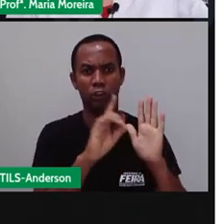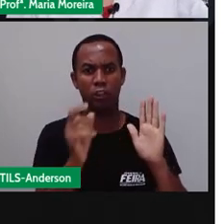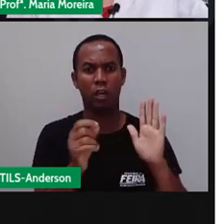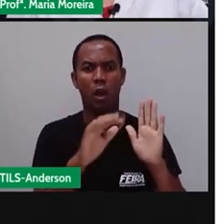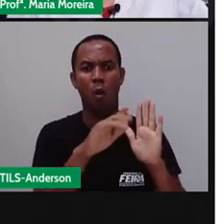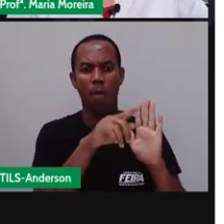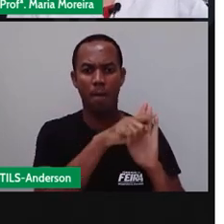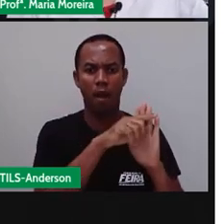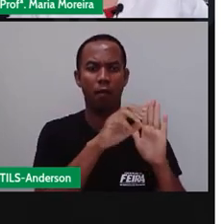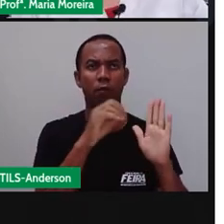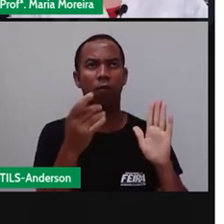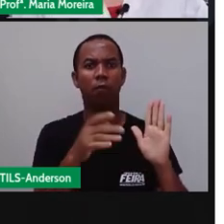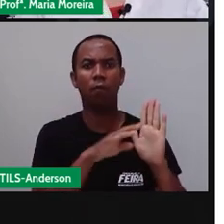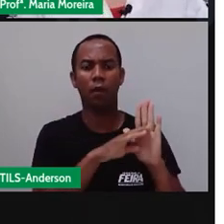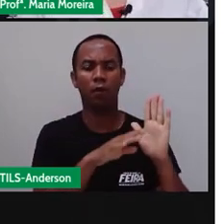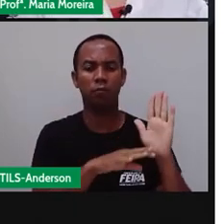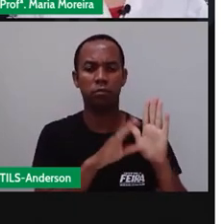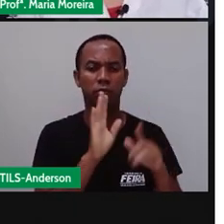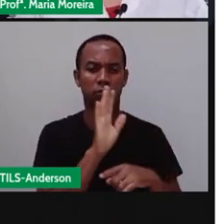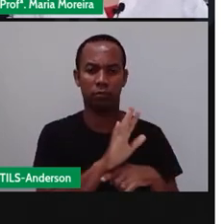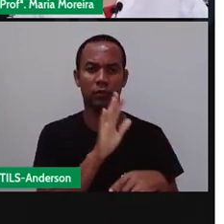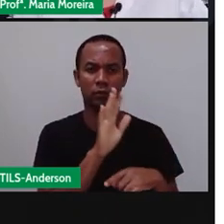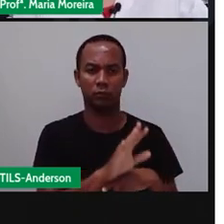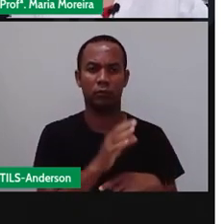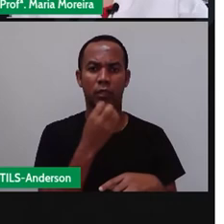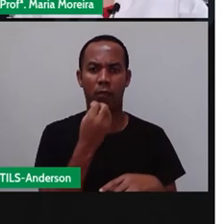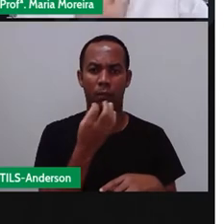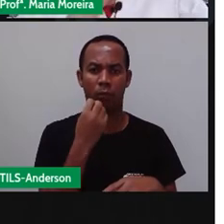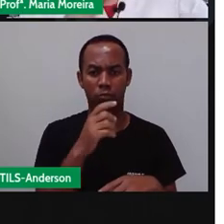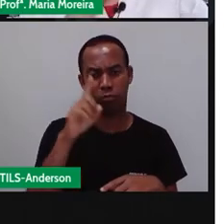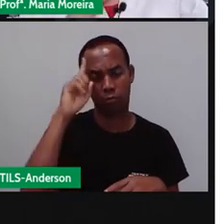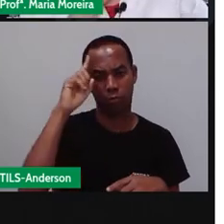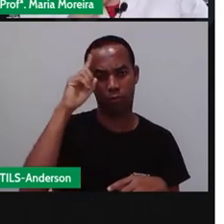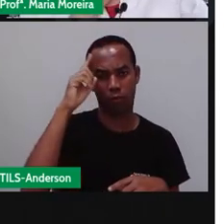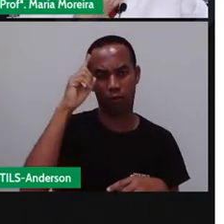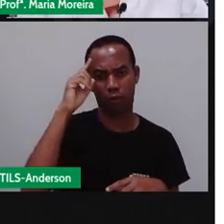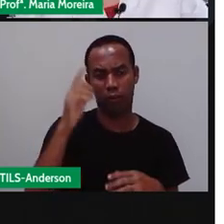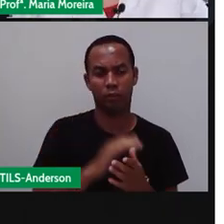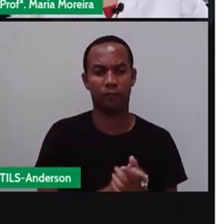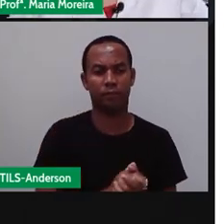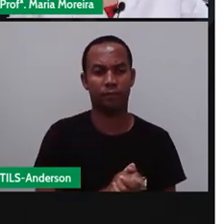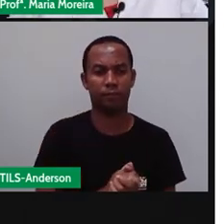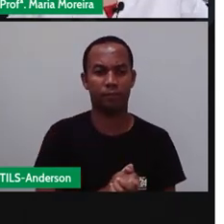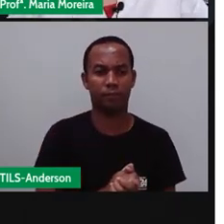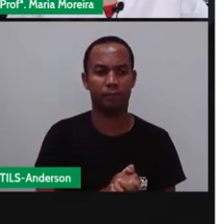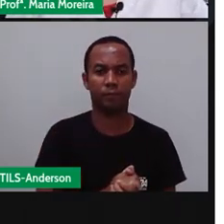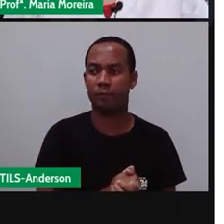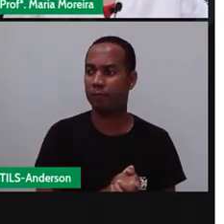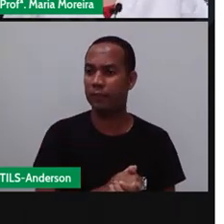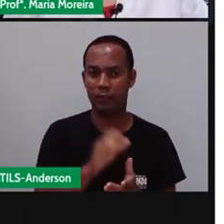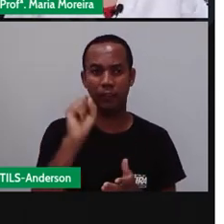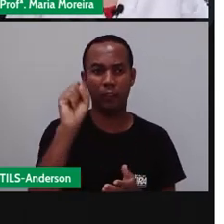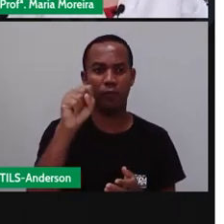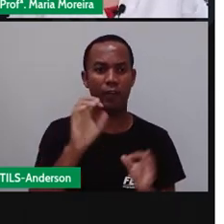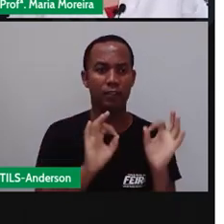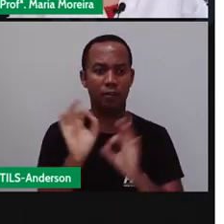não experimenta, né? Elas podem te ajudar muito no seu dia a dia. Você tem hábito disso de fazer lista?